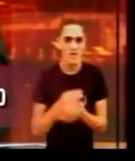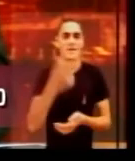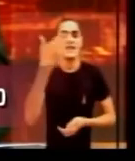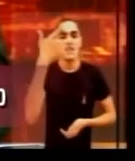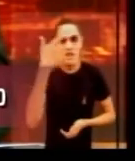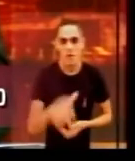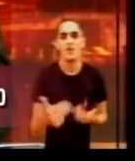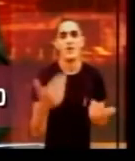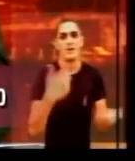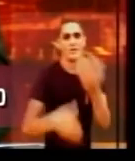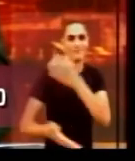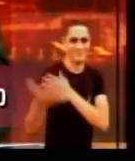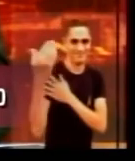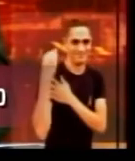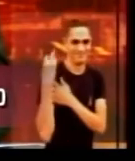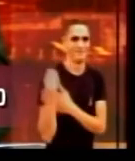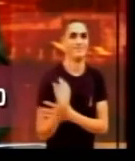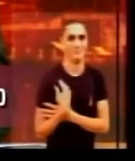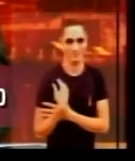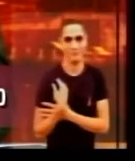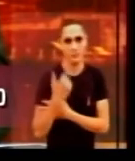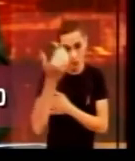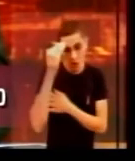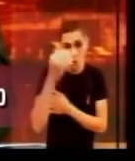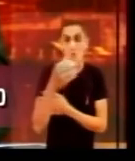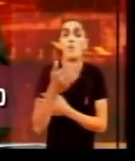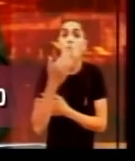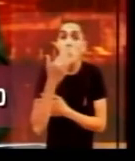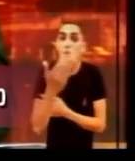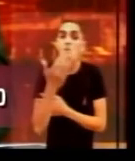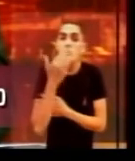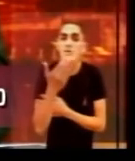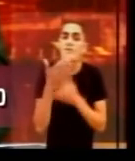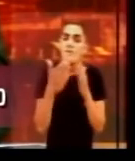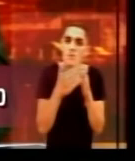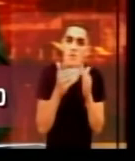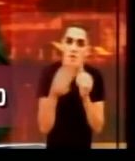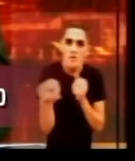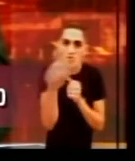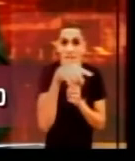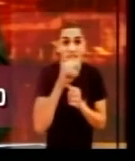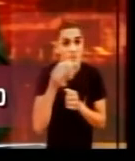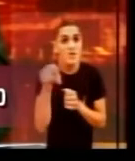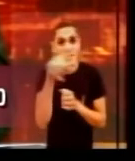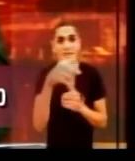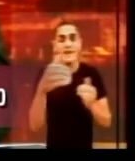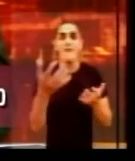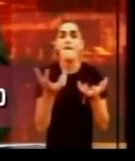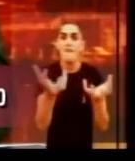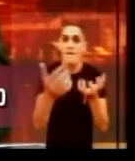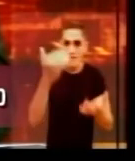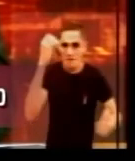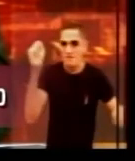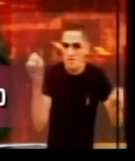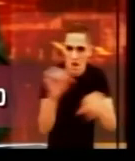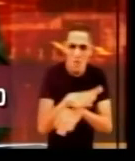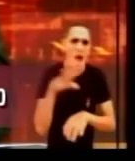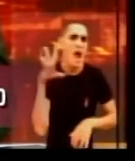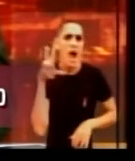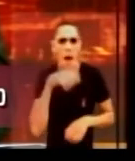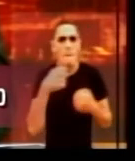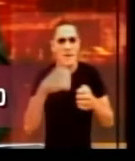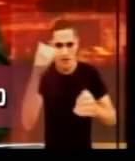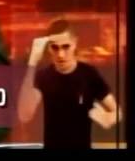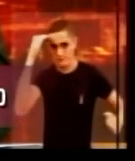peço encarecidamente, se vocês quiserem acabar com isso logo, sigam as regras. Sigam